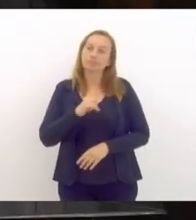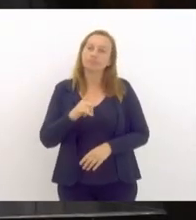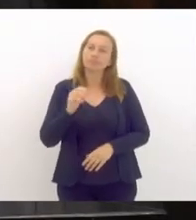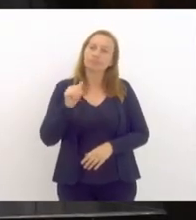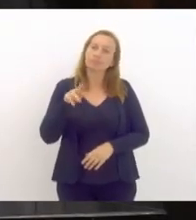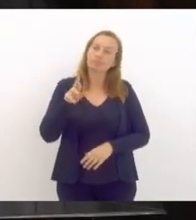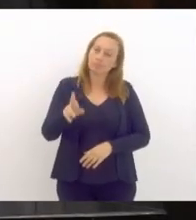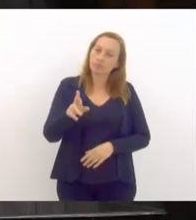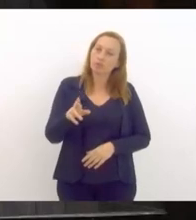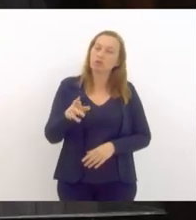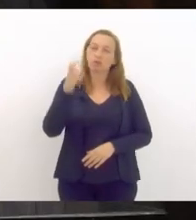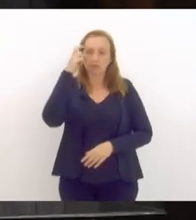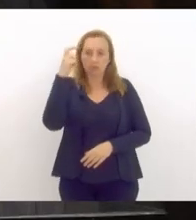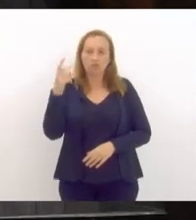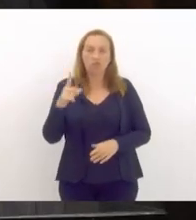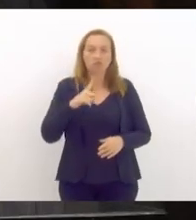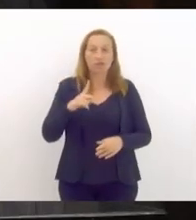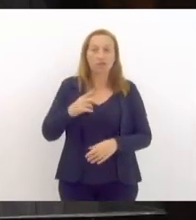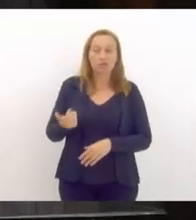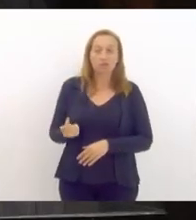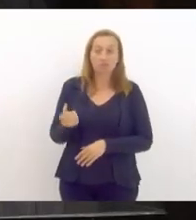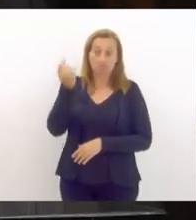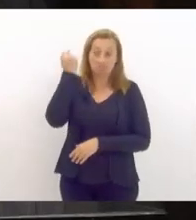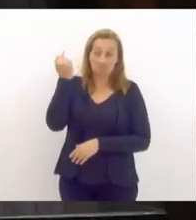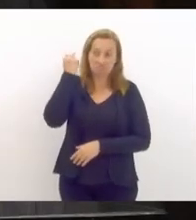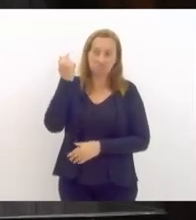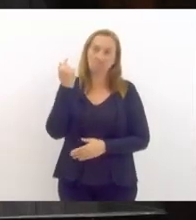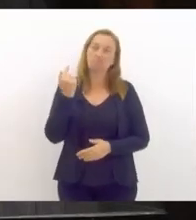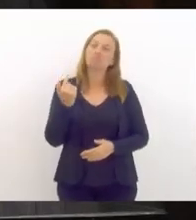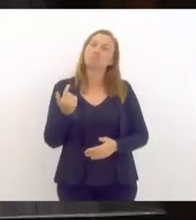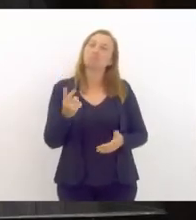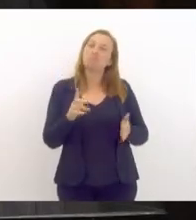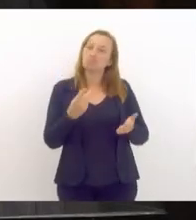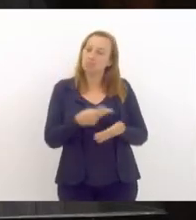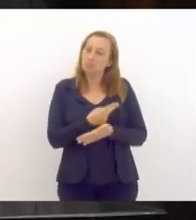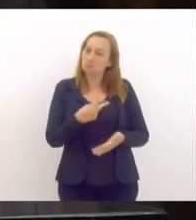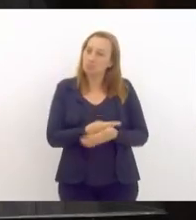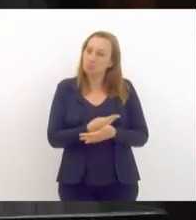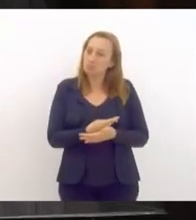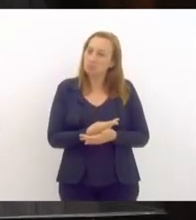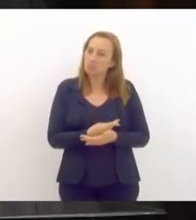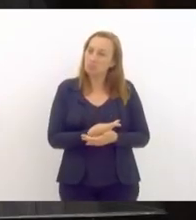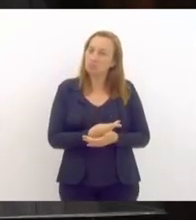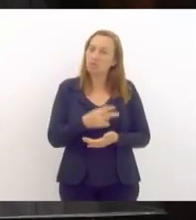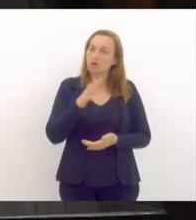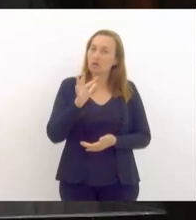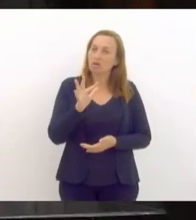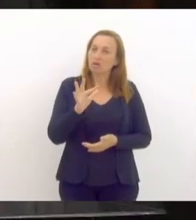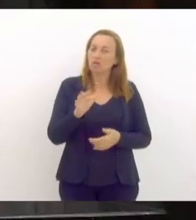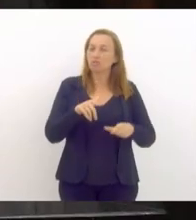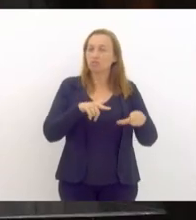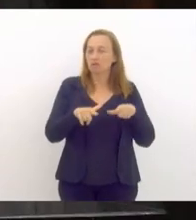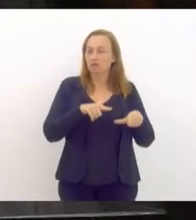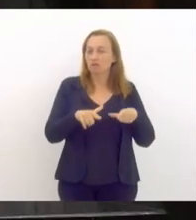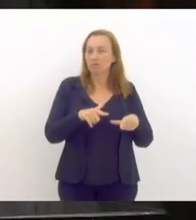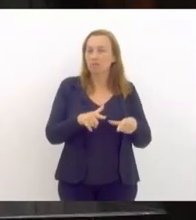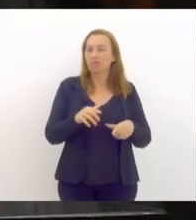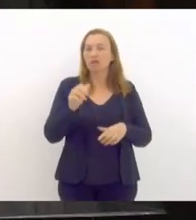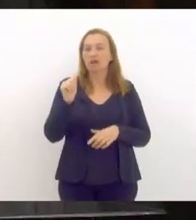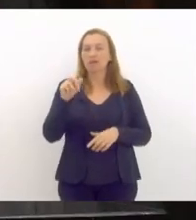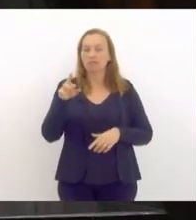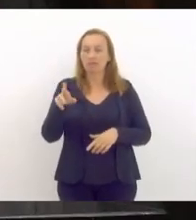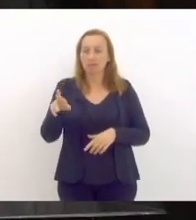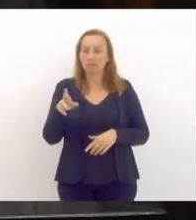Porque como houve lá atrás um erro na função que foi criada do carro os animadores culturais trabalharam